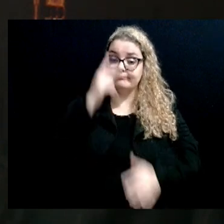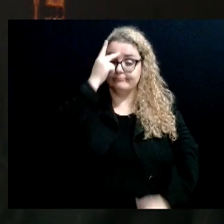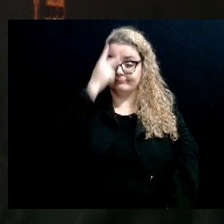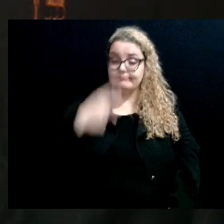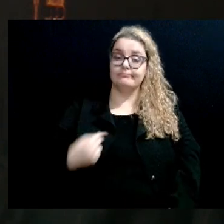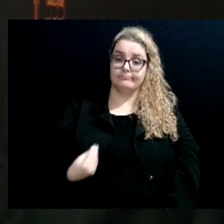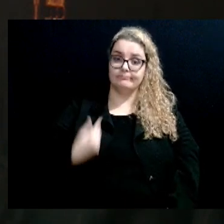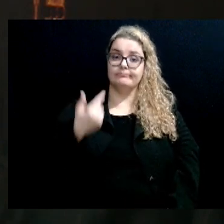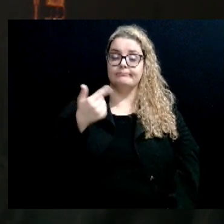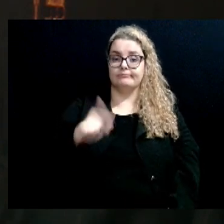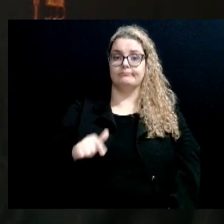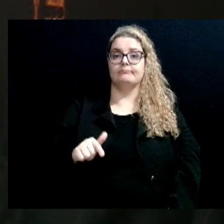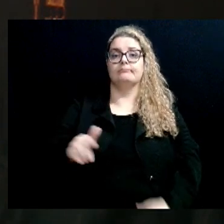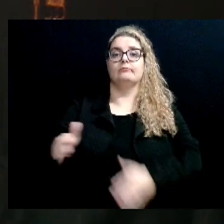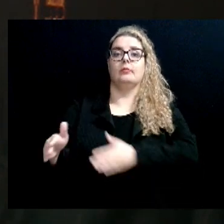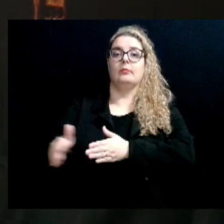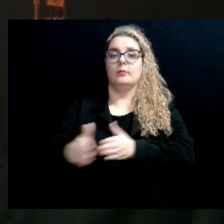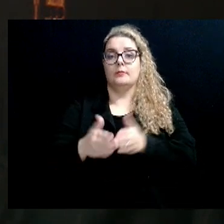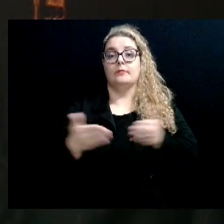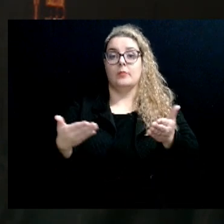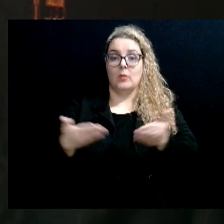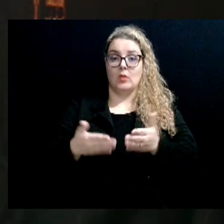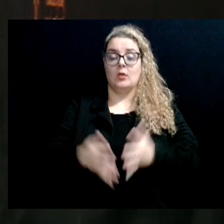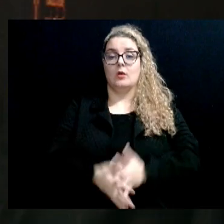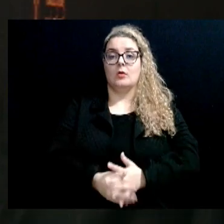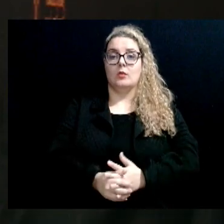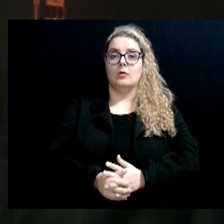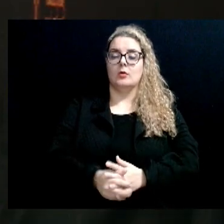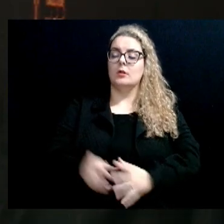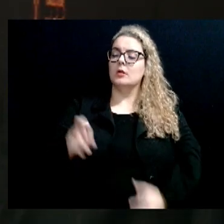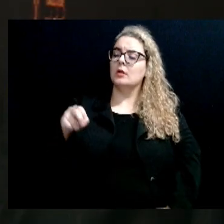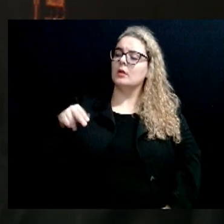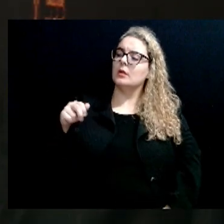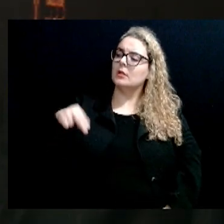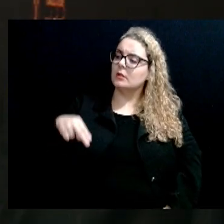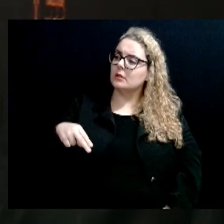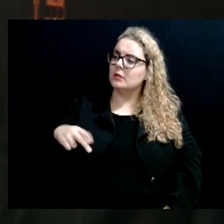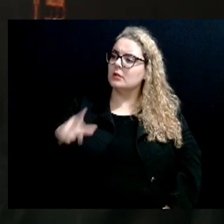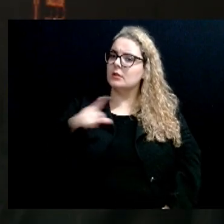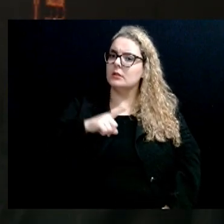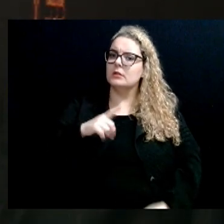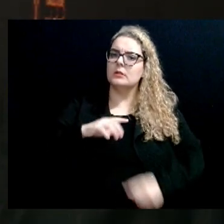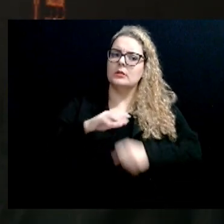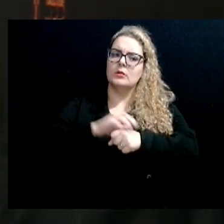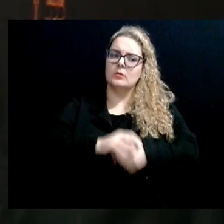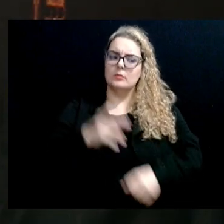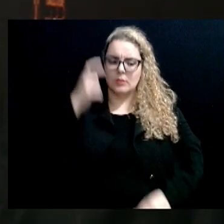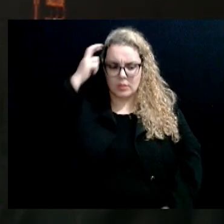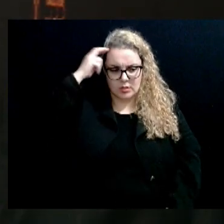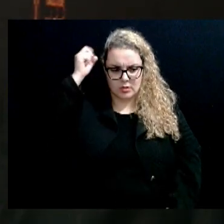seu caminho. Agora, Renan, tem uma pressão cultural e emocional,